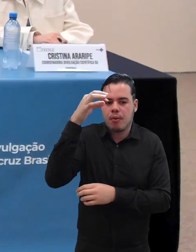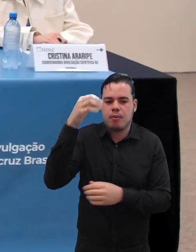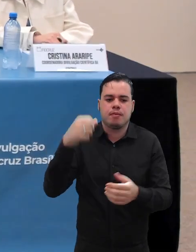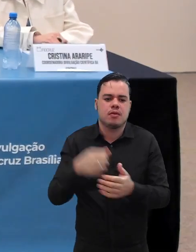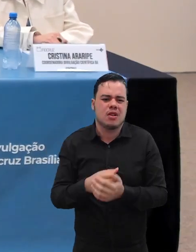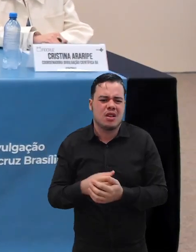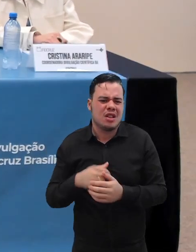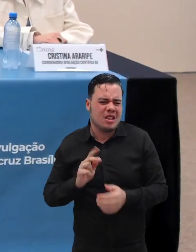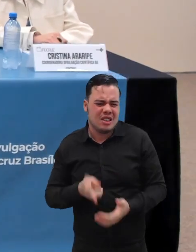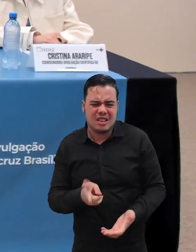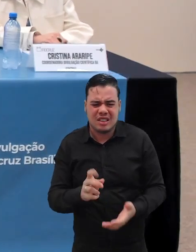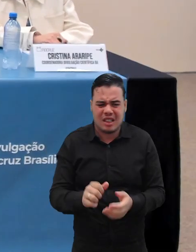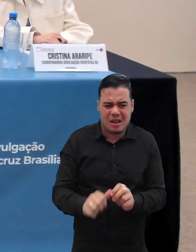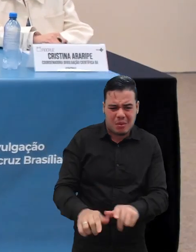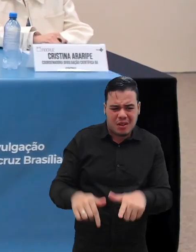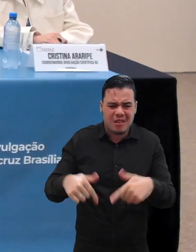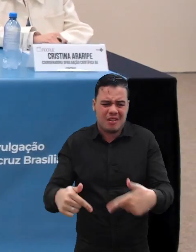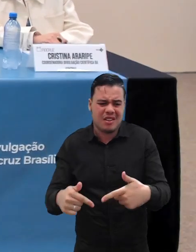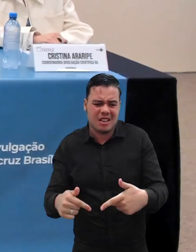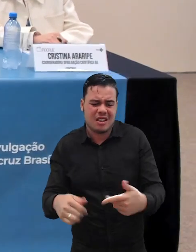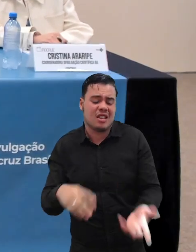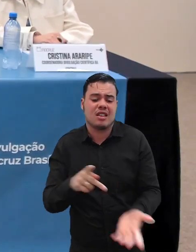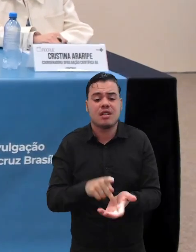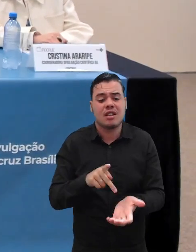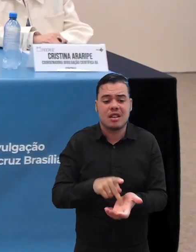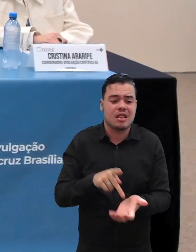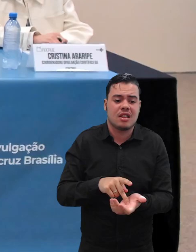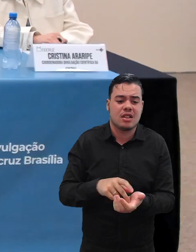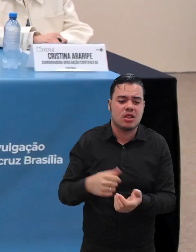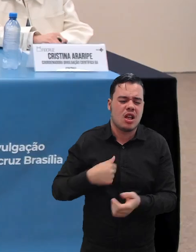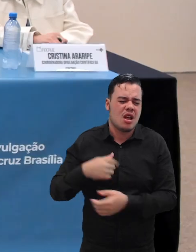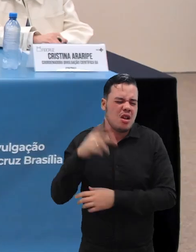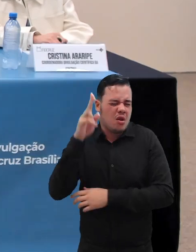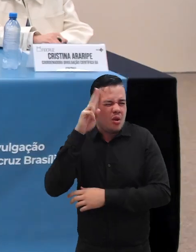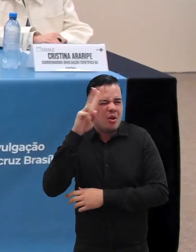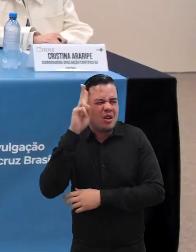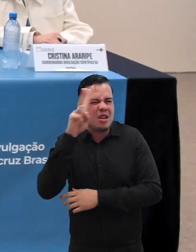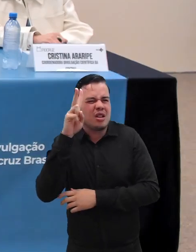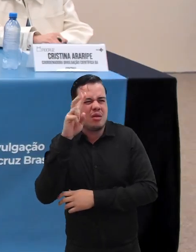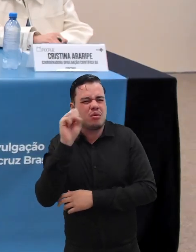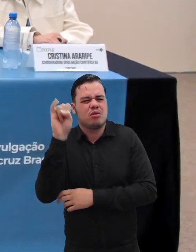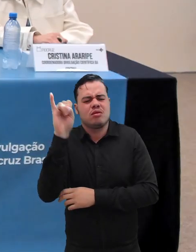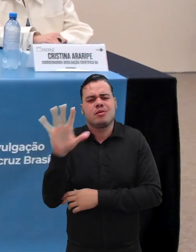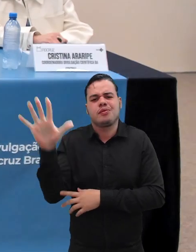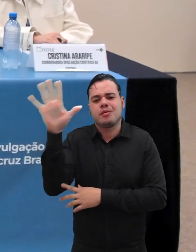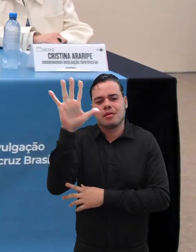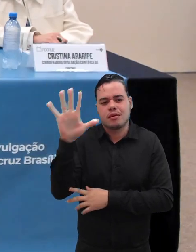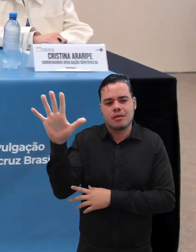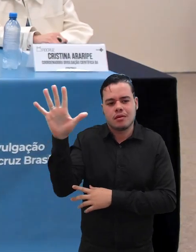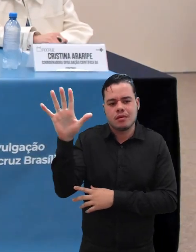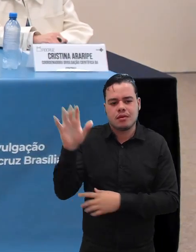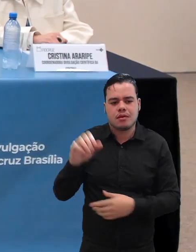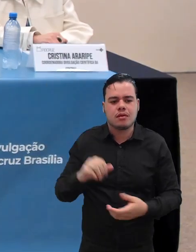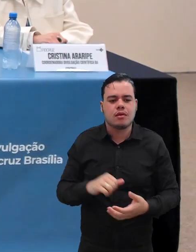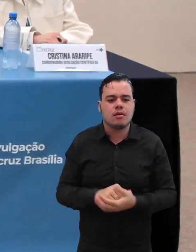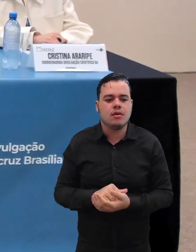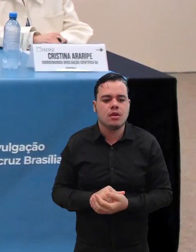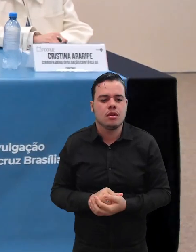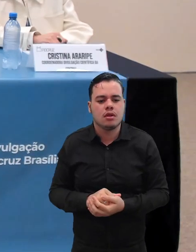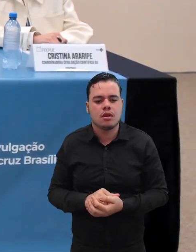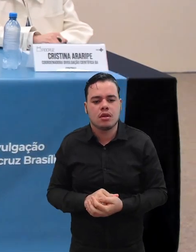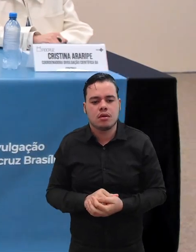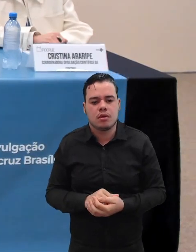que enfrentar essa realidade. Eu lembro da imagem, claro, não consegui ver